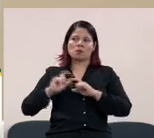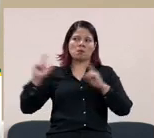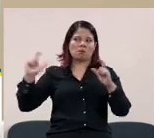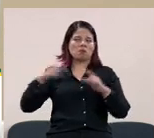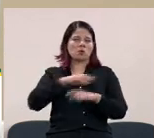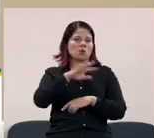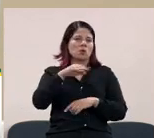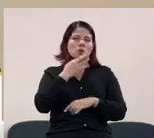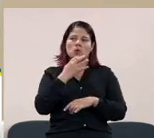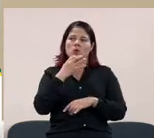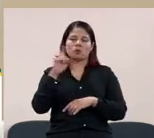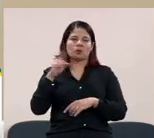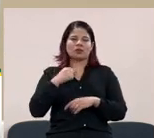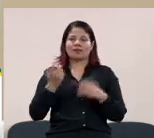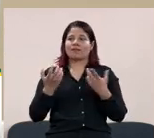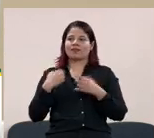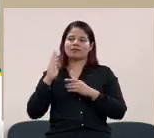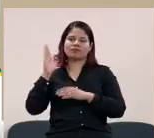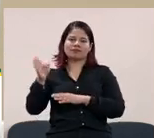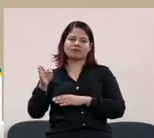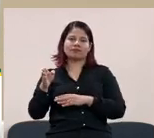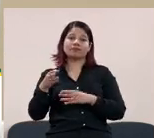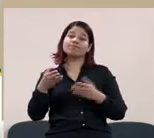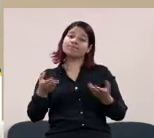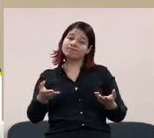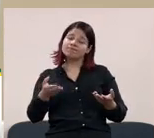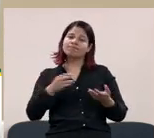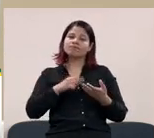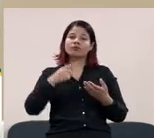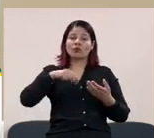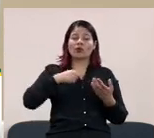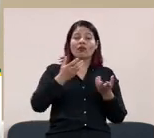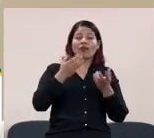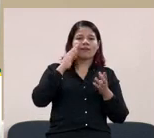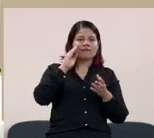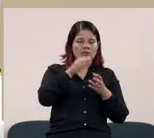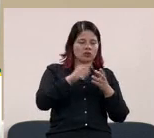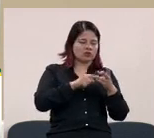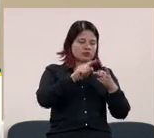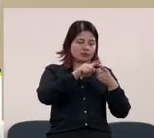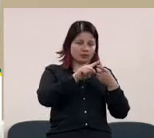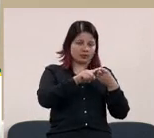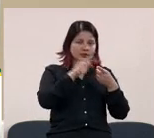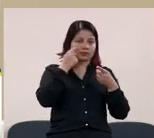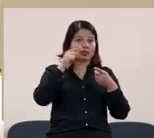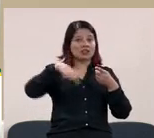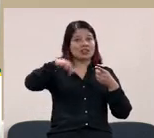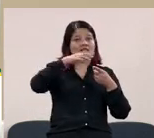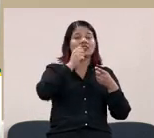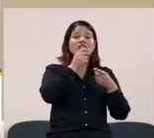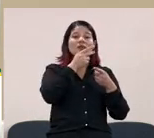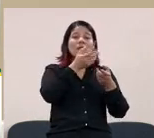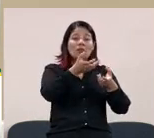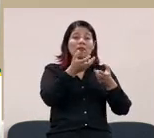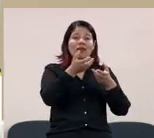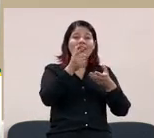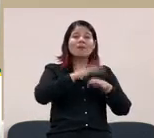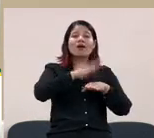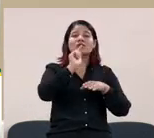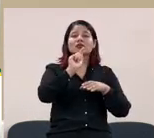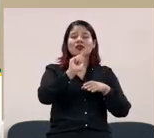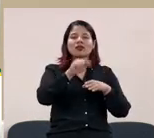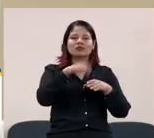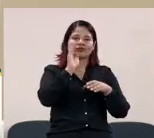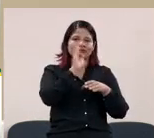atingir dois focos imediatos: o atendimento da demanda reprimida do Estado, continuar a contribuição com o processo produtivo,